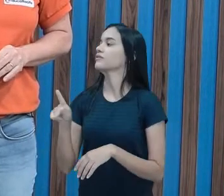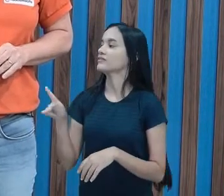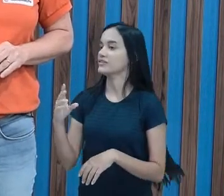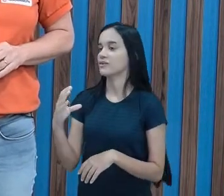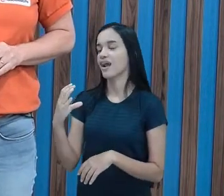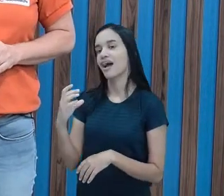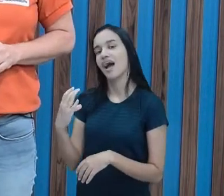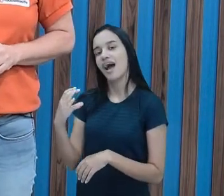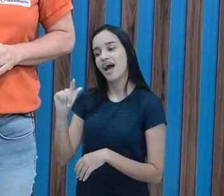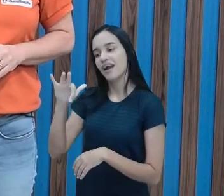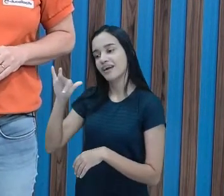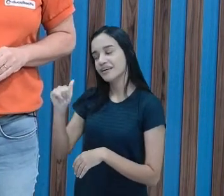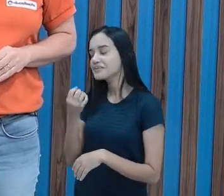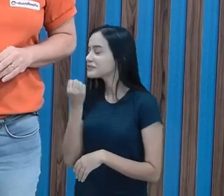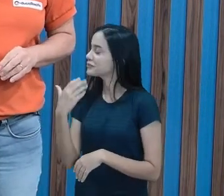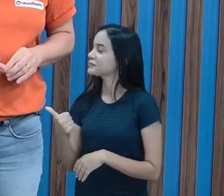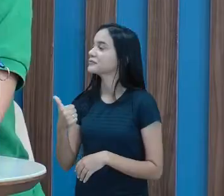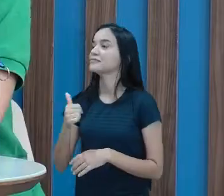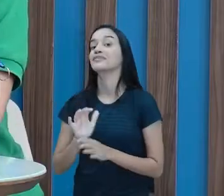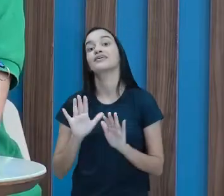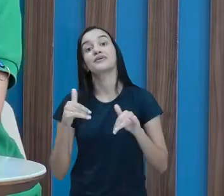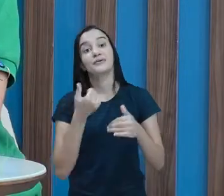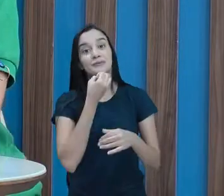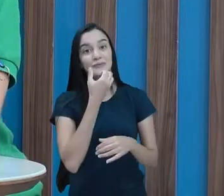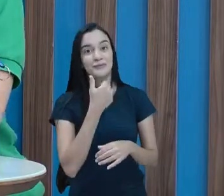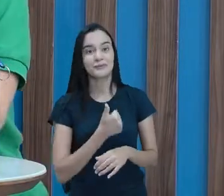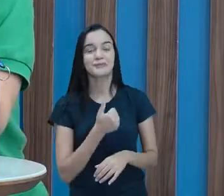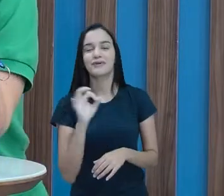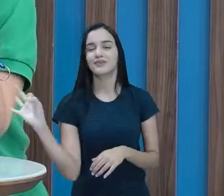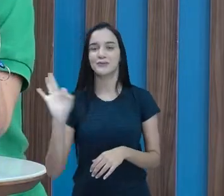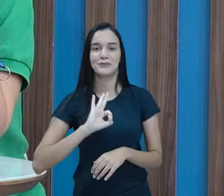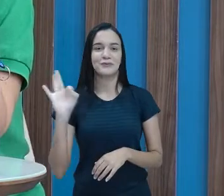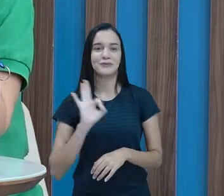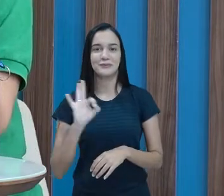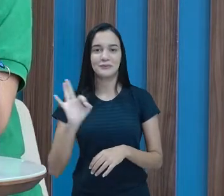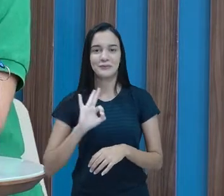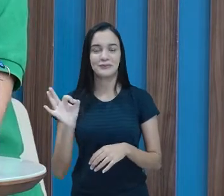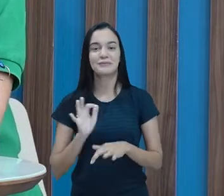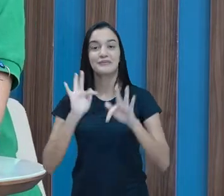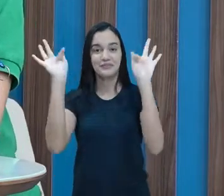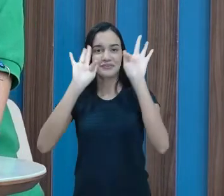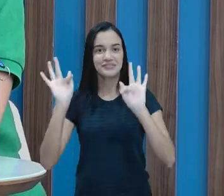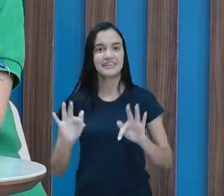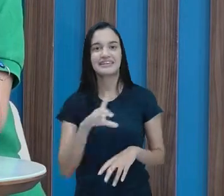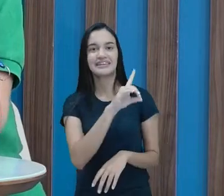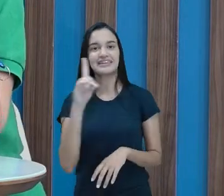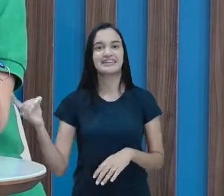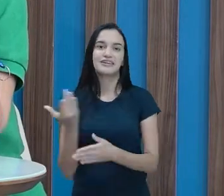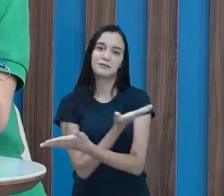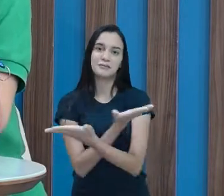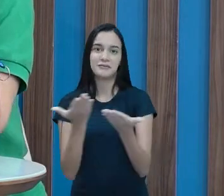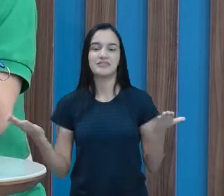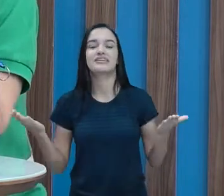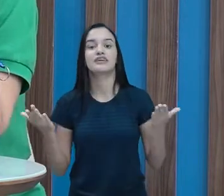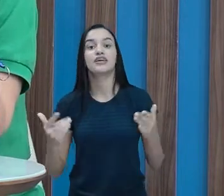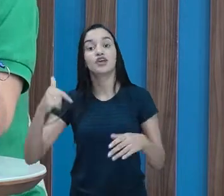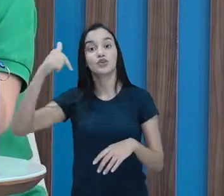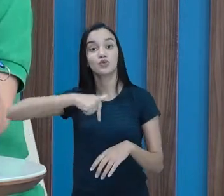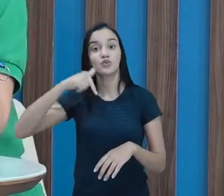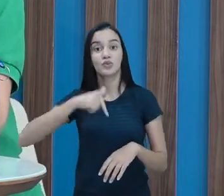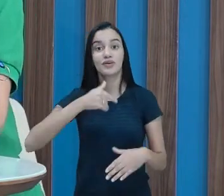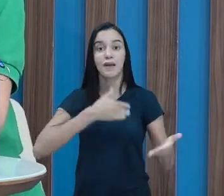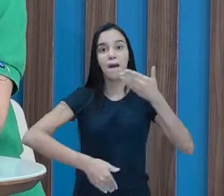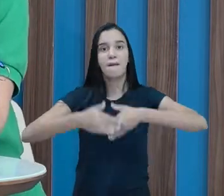Kátia. E aí, Kátia, tudo bom? Tudo bem, tudo ótimo, né? Um feliz dia para todos vocês. Já estou aqui com